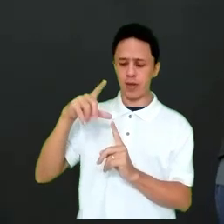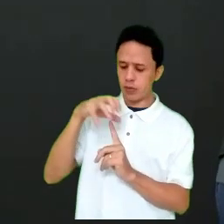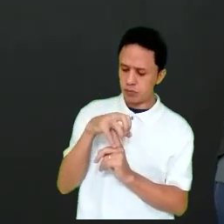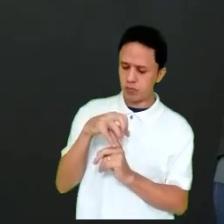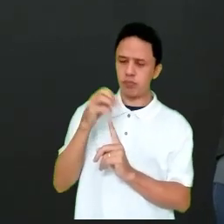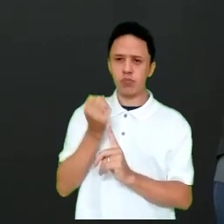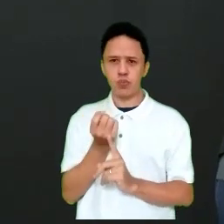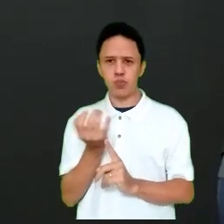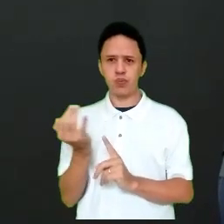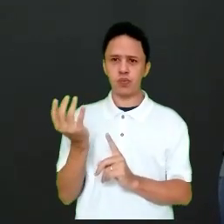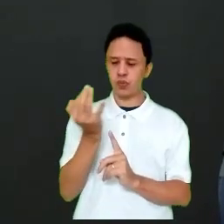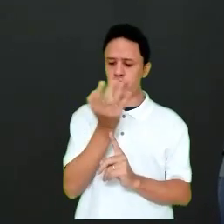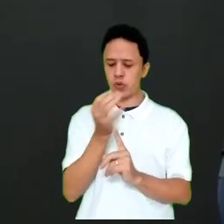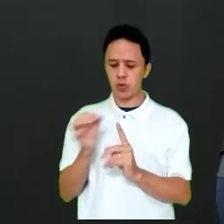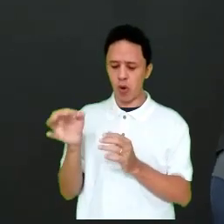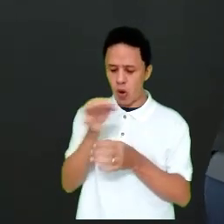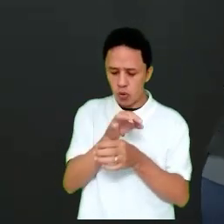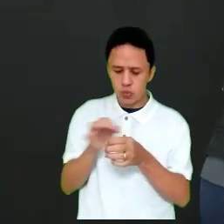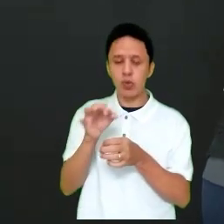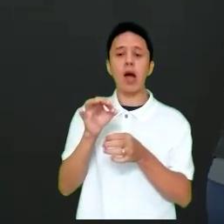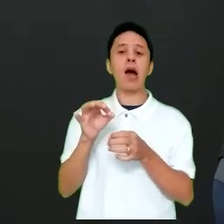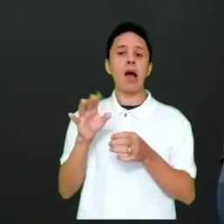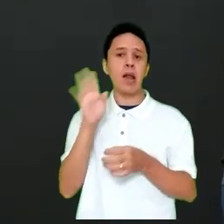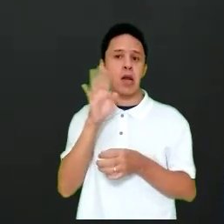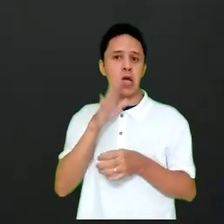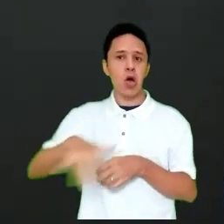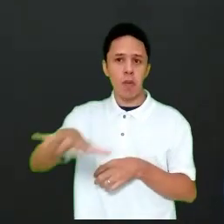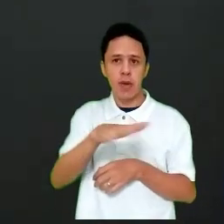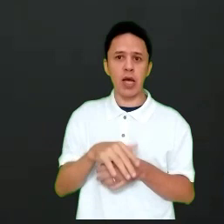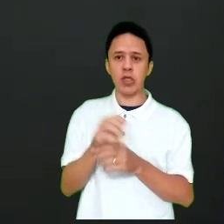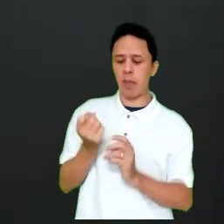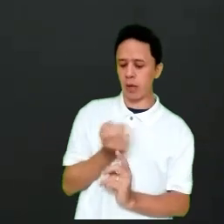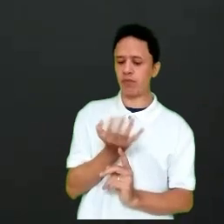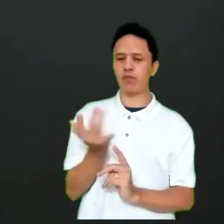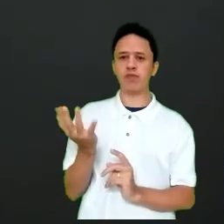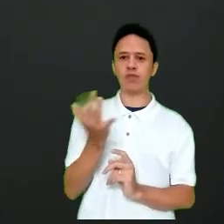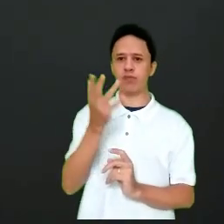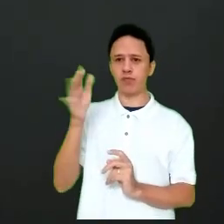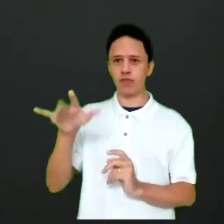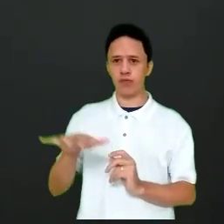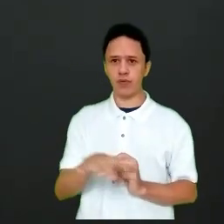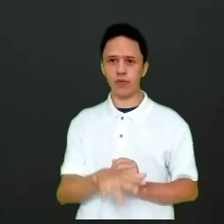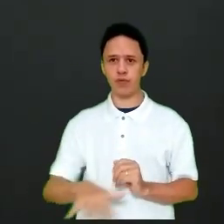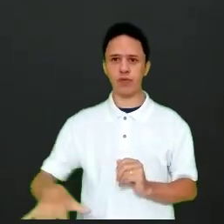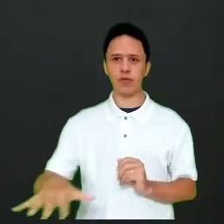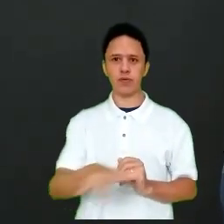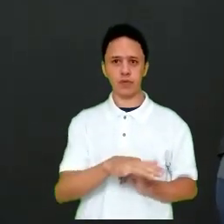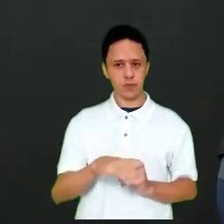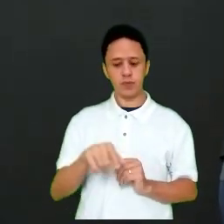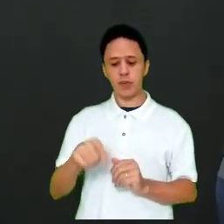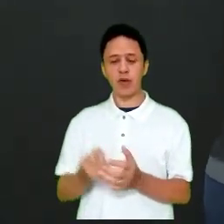estrutura que é o esporanjo, que produz o esporo. Numa condição ambiental legal, ele libera esse esporo cai no chão e